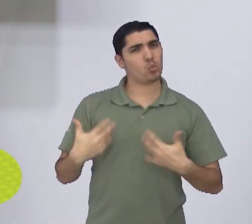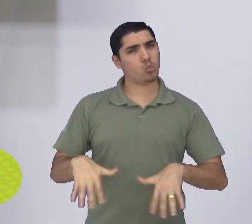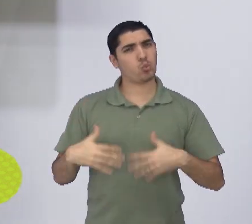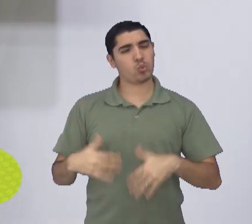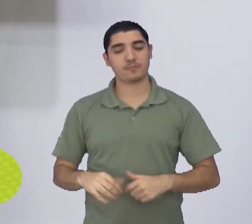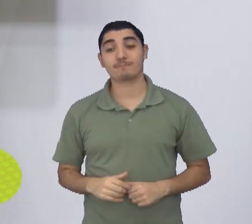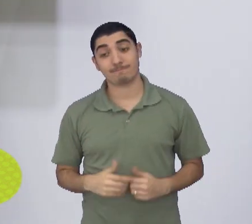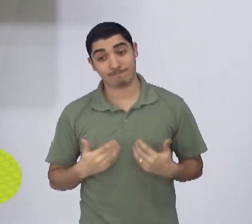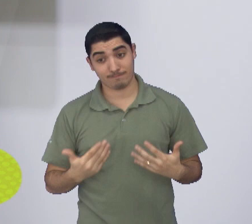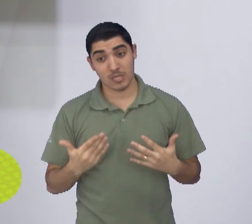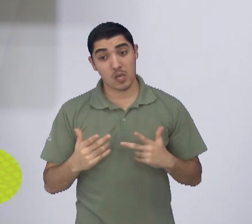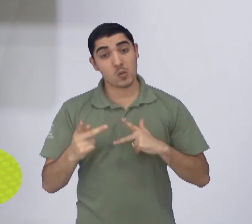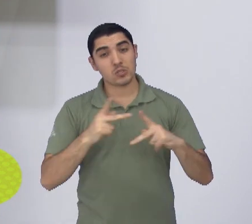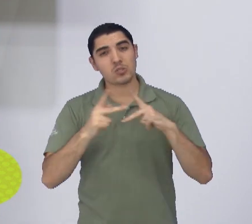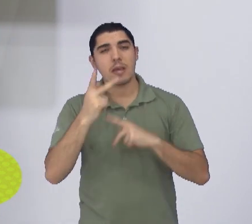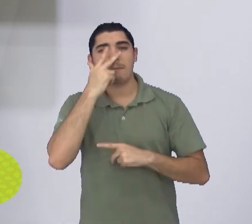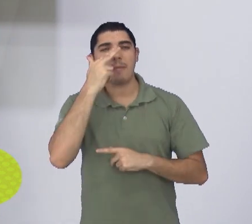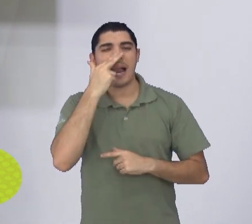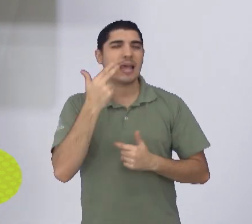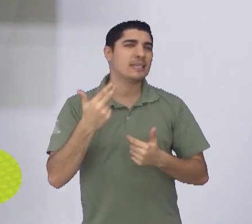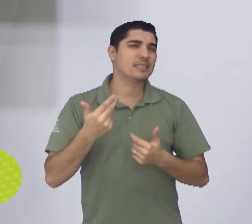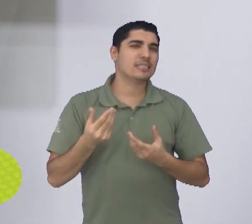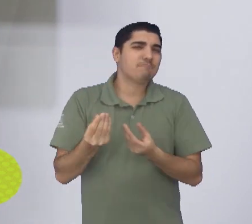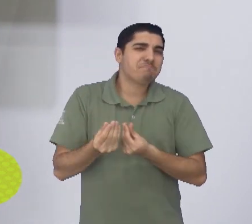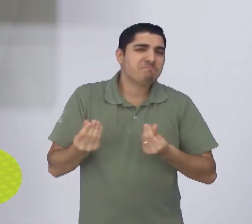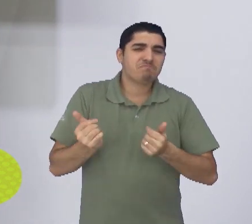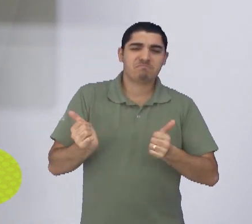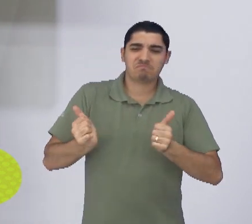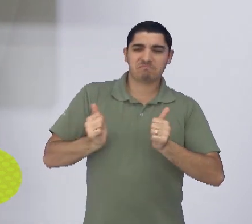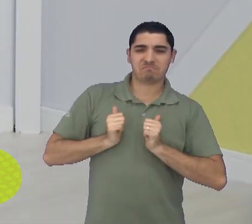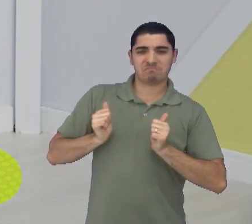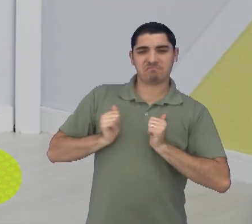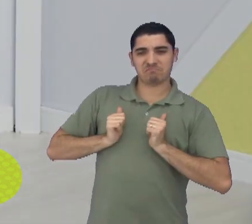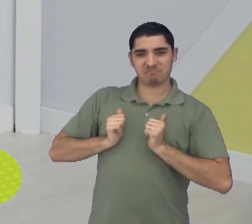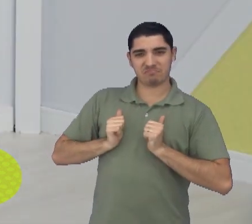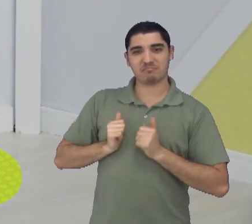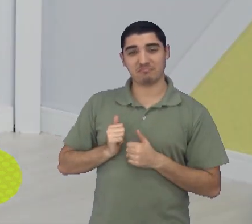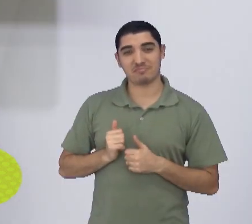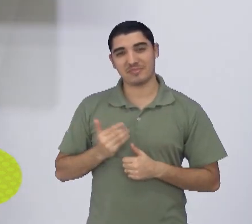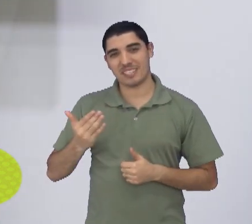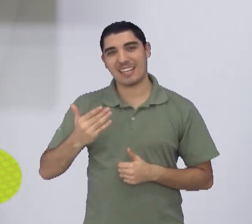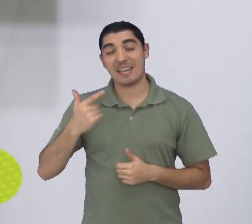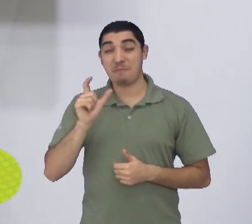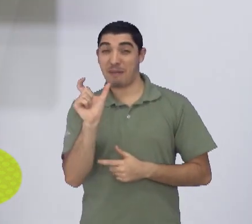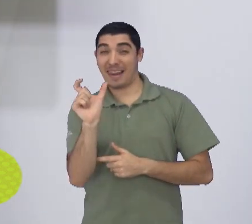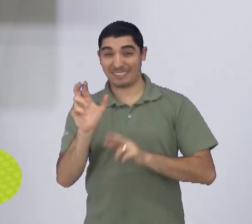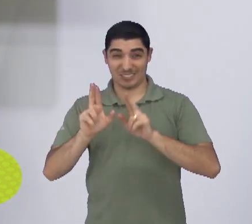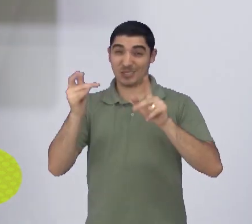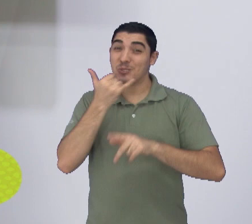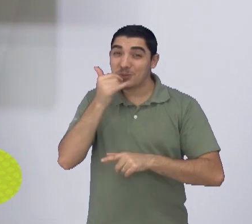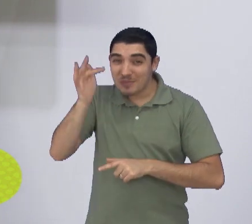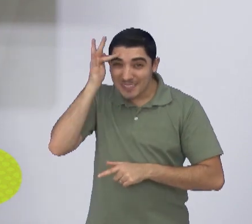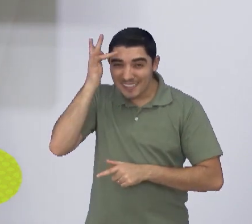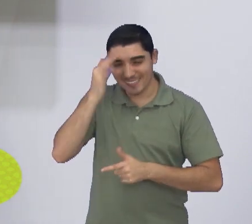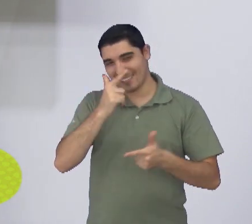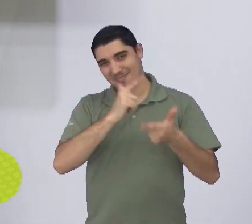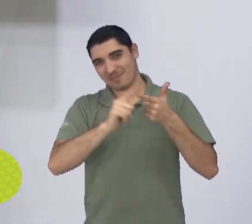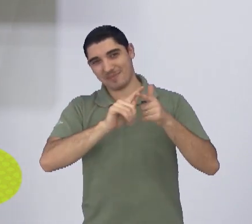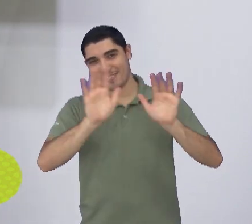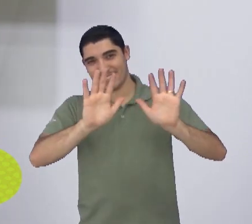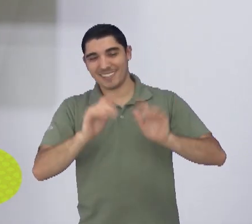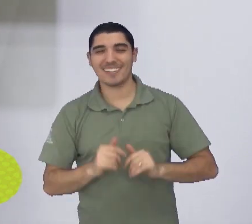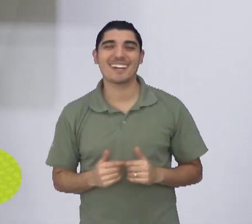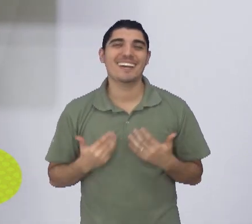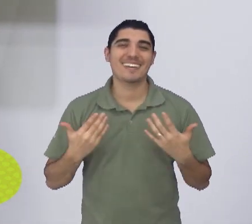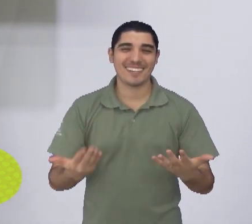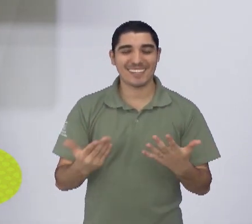pouquinho modorrento, assim, no primeiro quarto. Modorrento, boa. Desculpa aí, Luiz. Mas, enfim, demorou para engrenar e